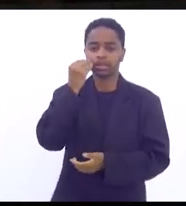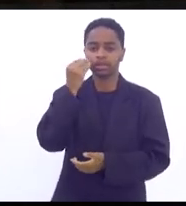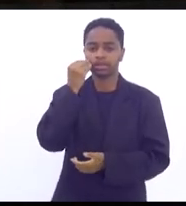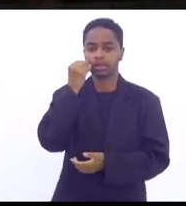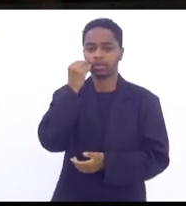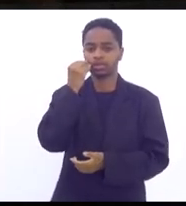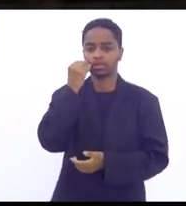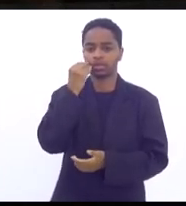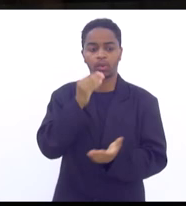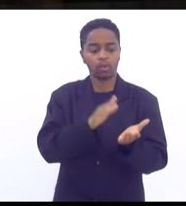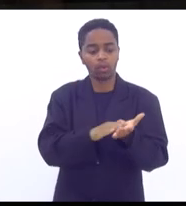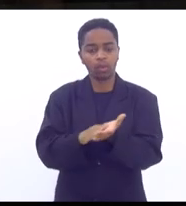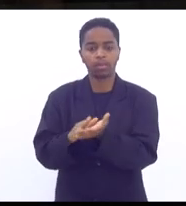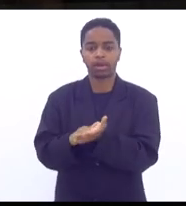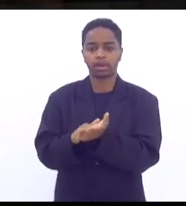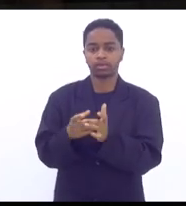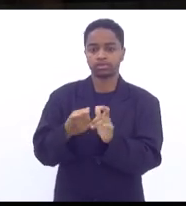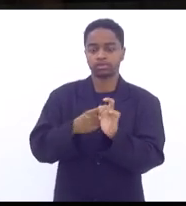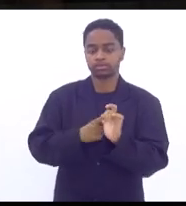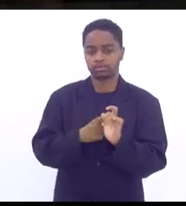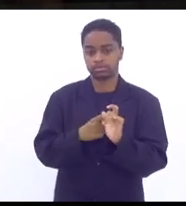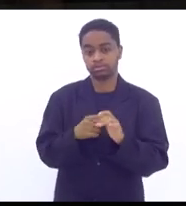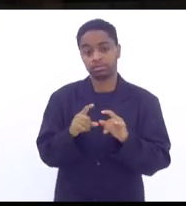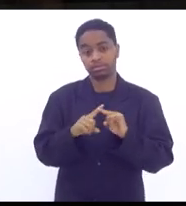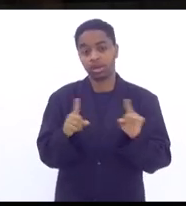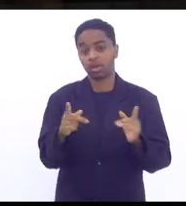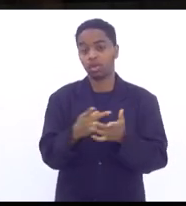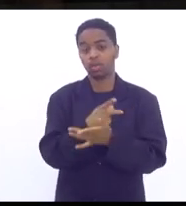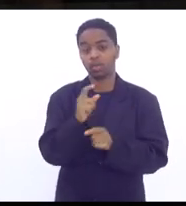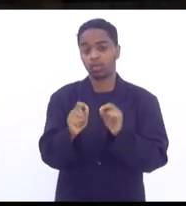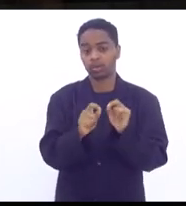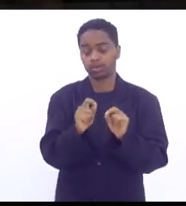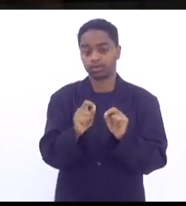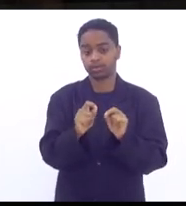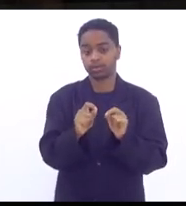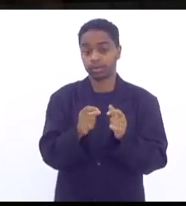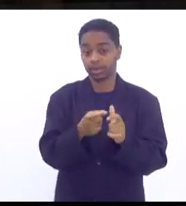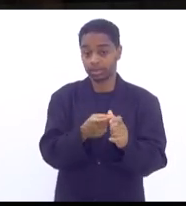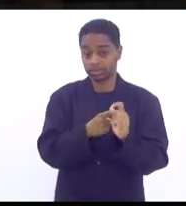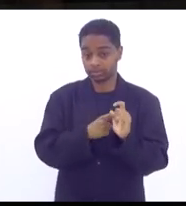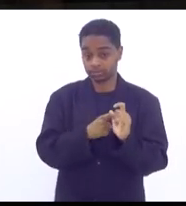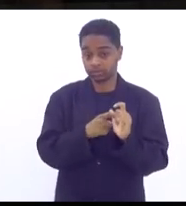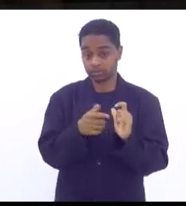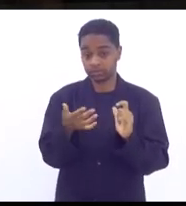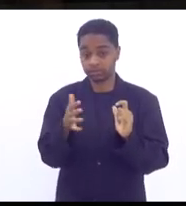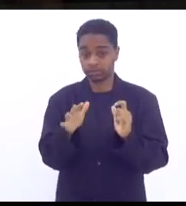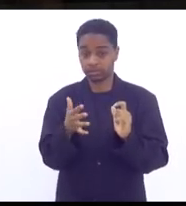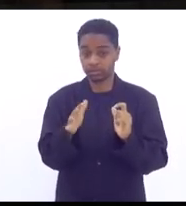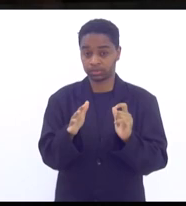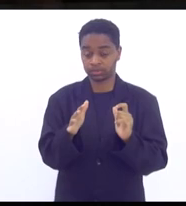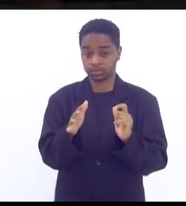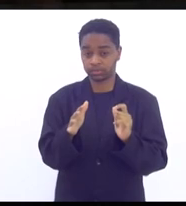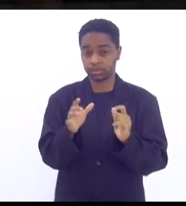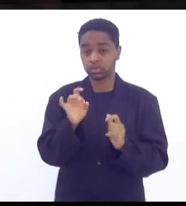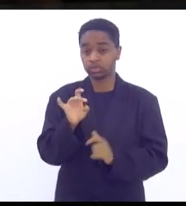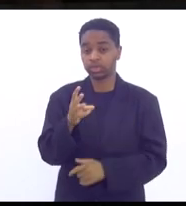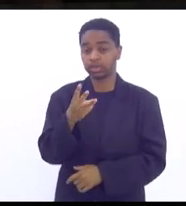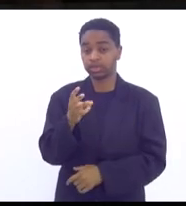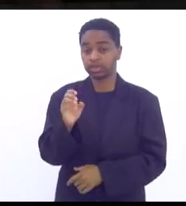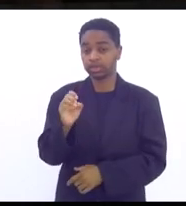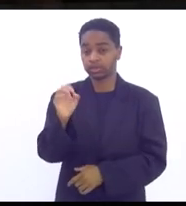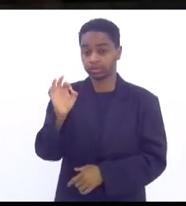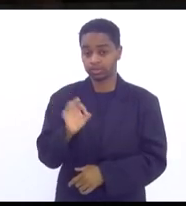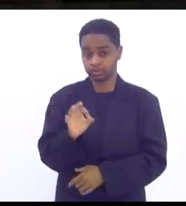fazer a cobrança da dívida ativa. Ocorre que a dívida ativa, aproximadamente, só 30%